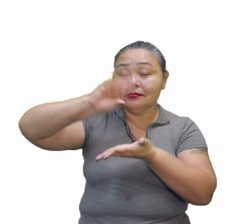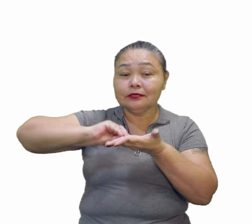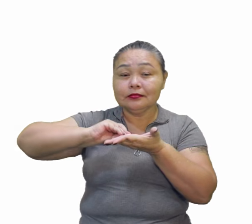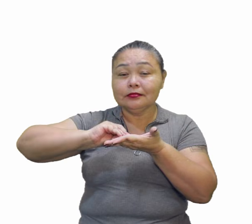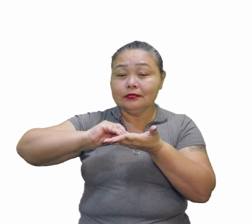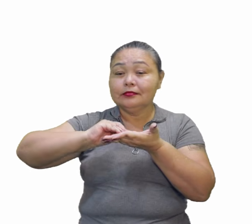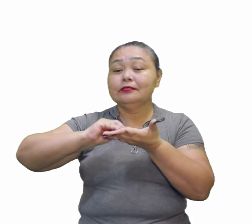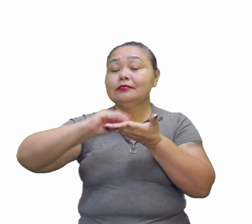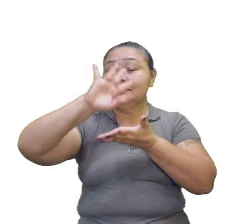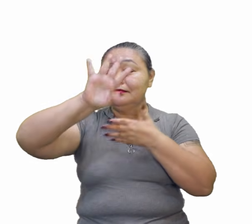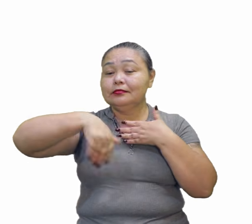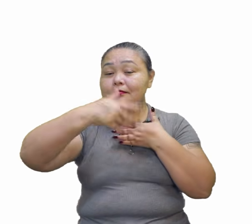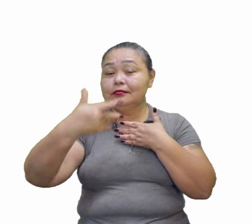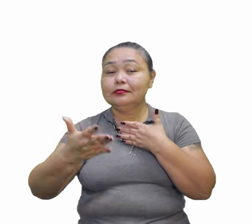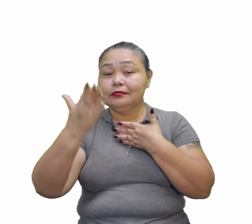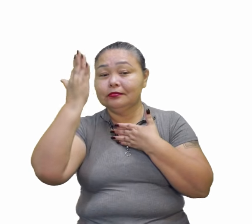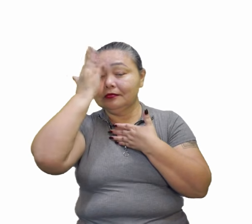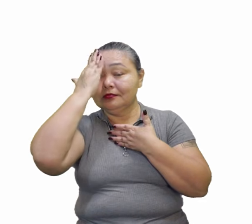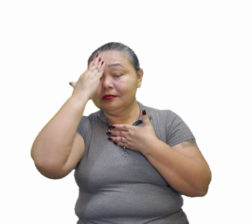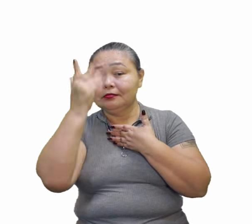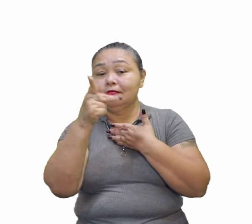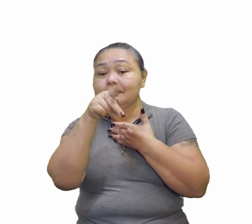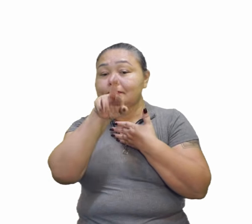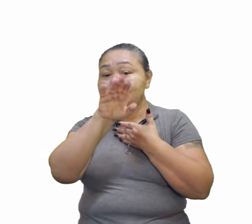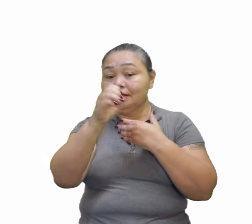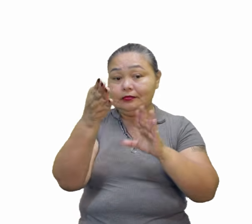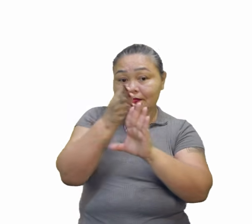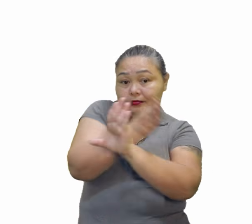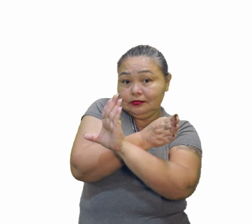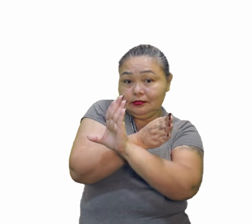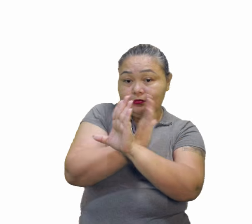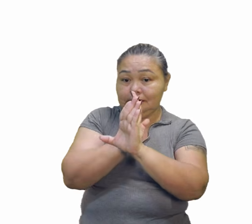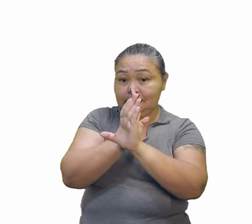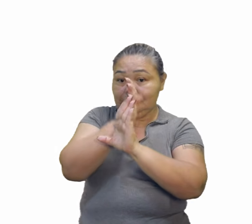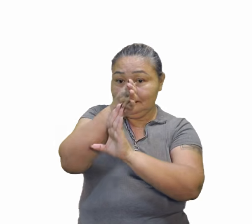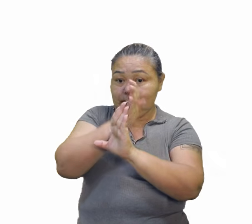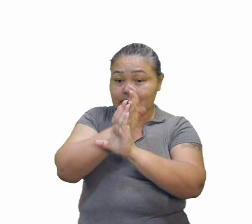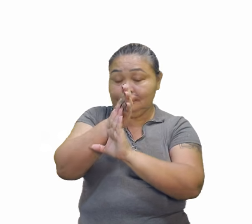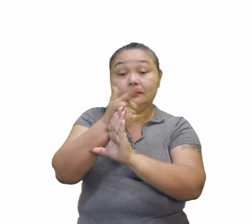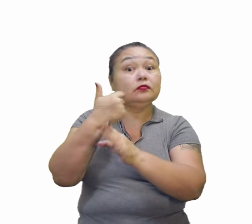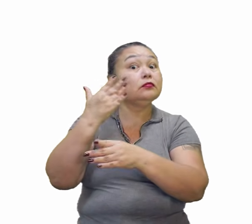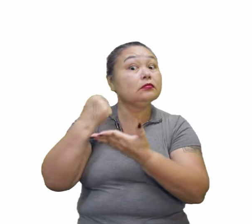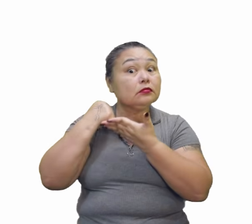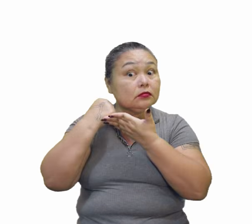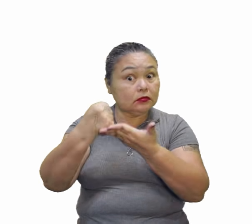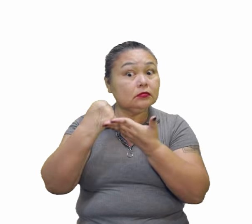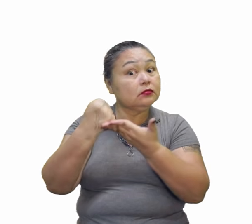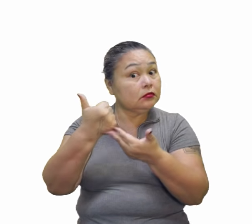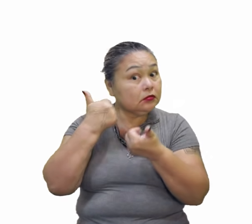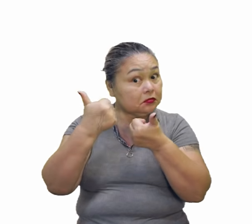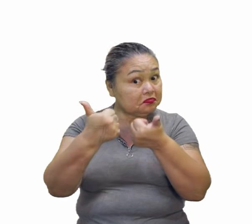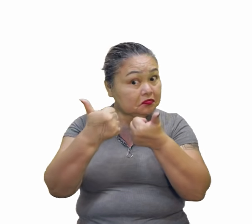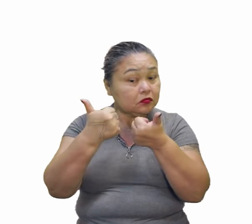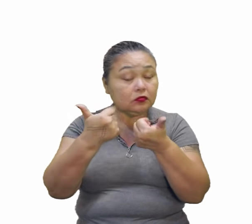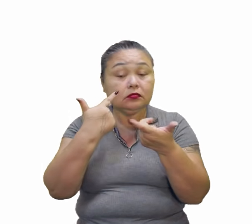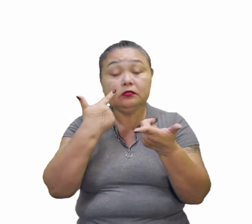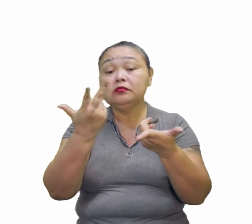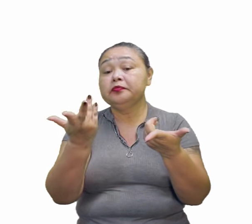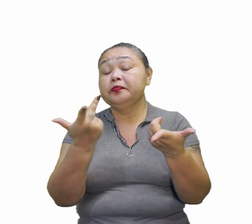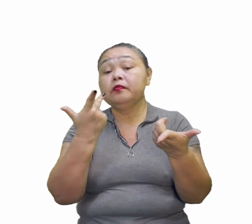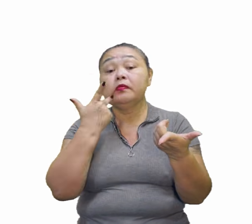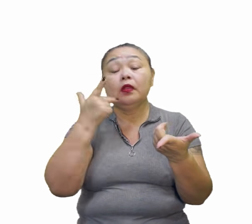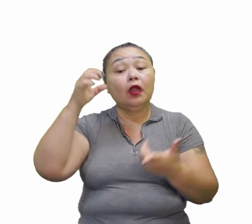a tabelinha para identificação do prefixo e do infixo, vai ajudar muito. Eu não vou dizer